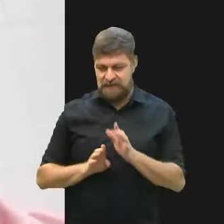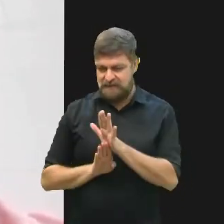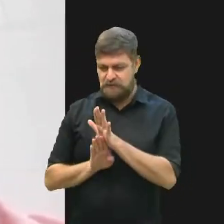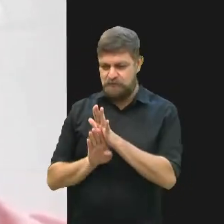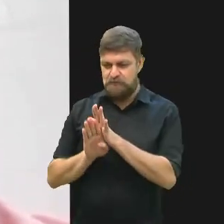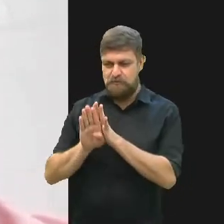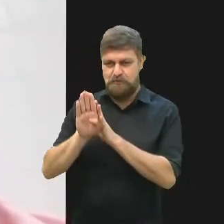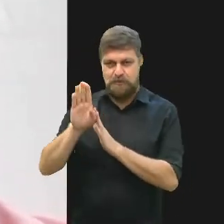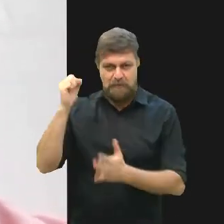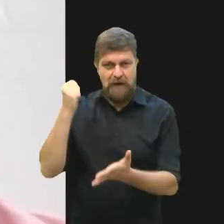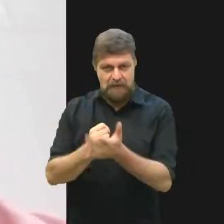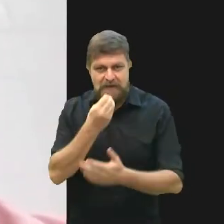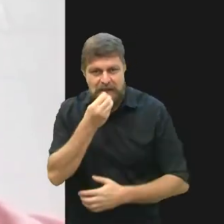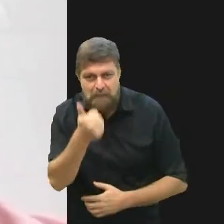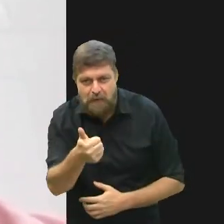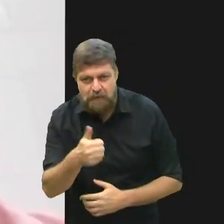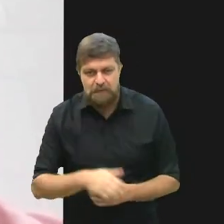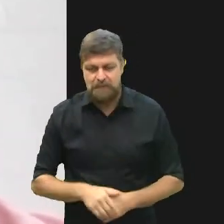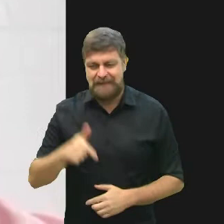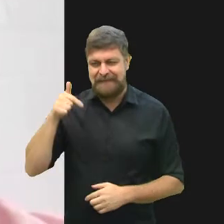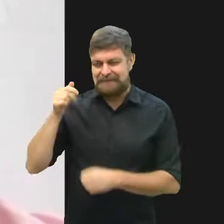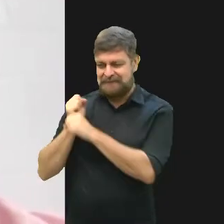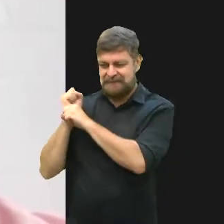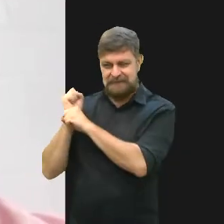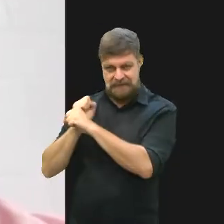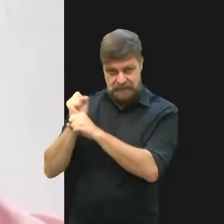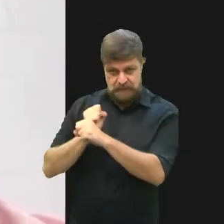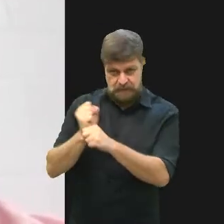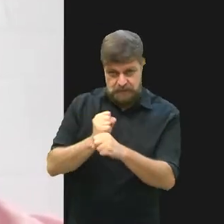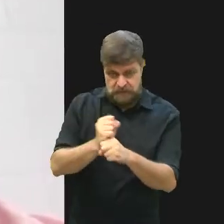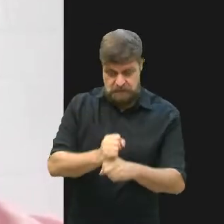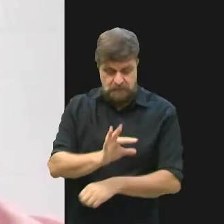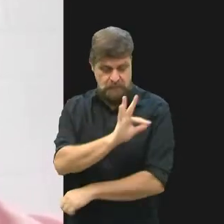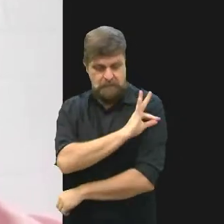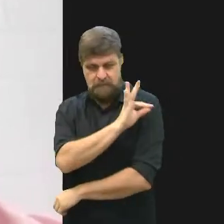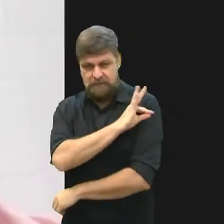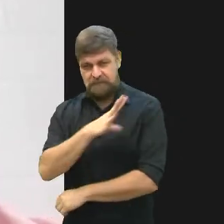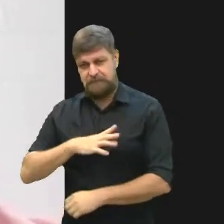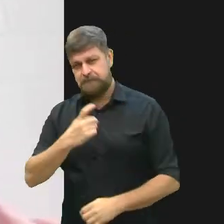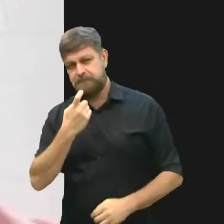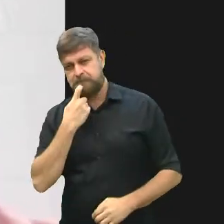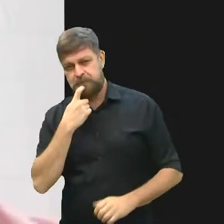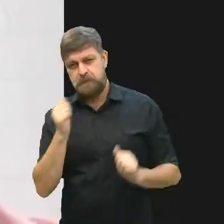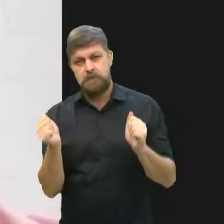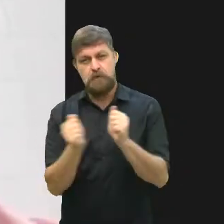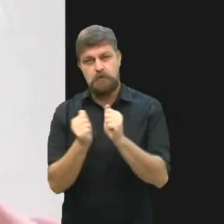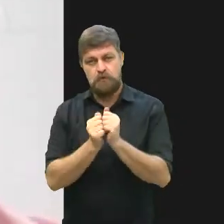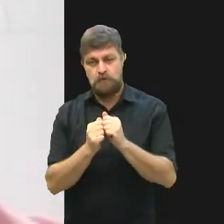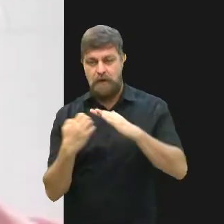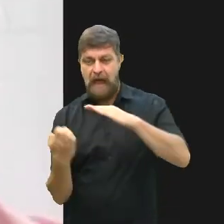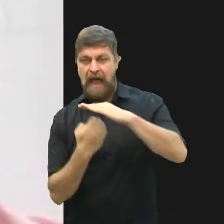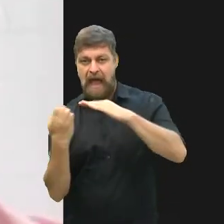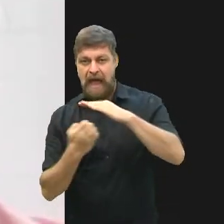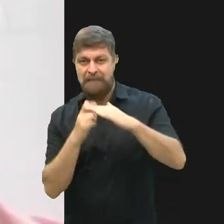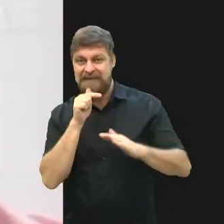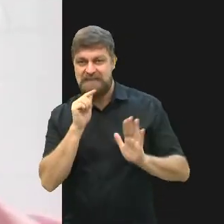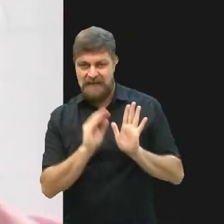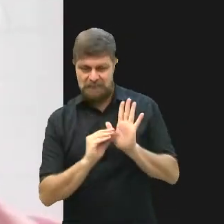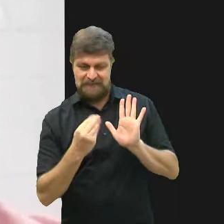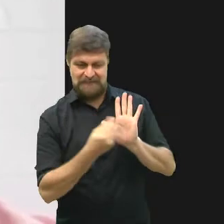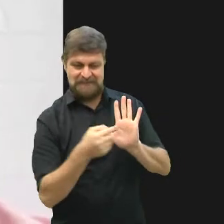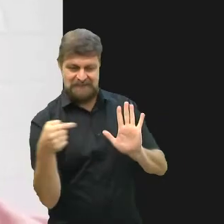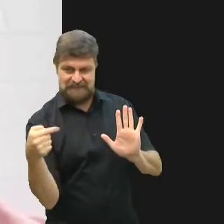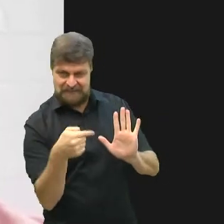foi boa. Nos últimos 7 anos, a Prefeitura de Campinas, junto com a Sanasa, que é uma empresa pública,